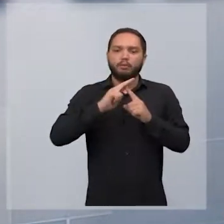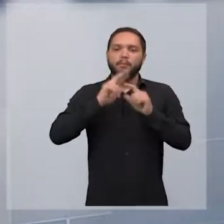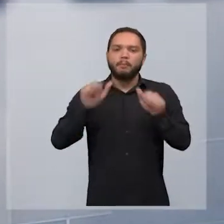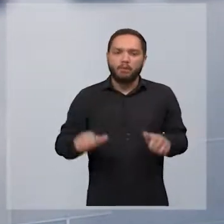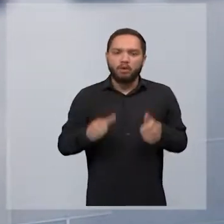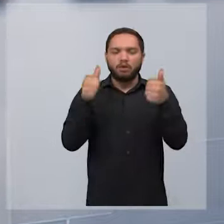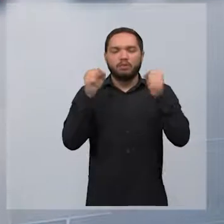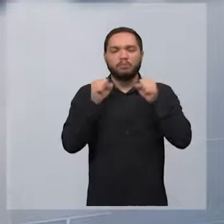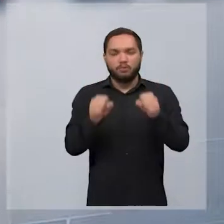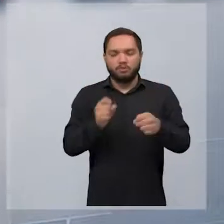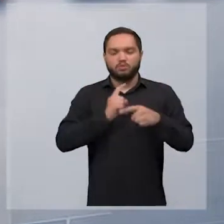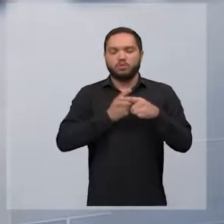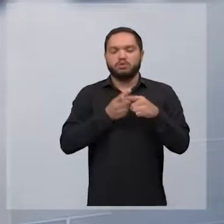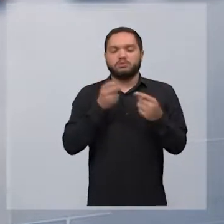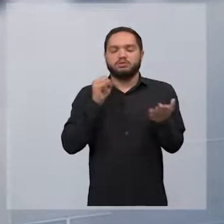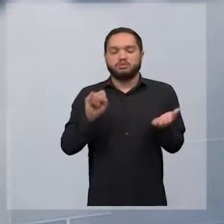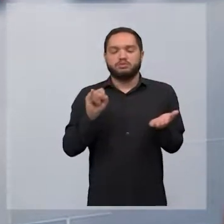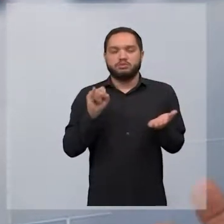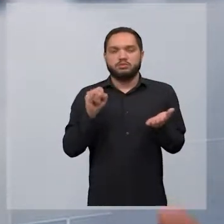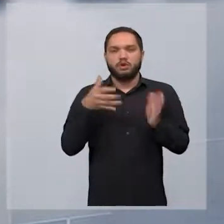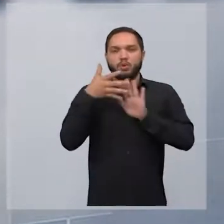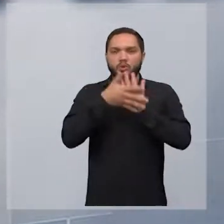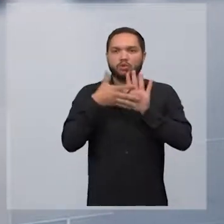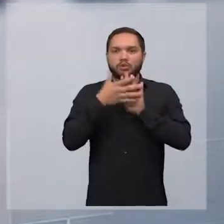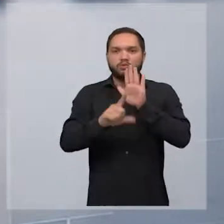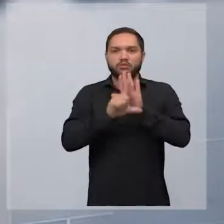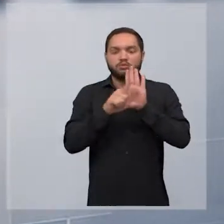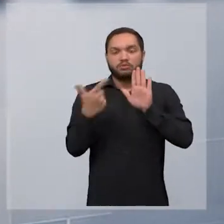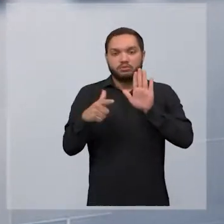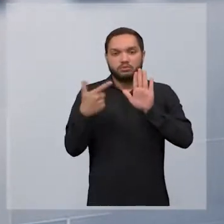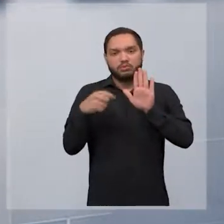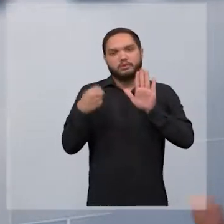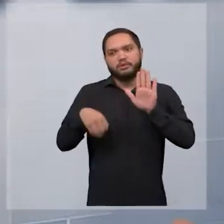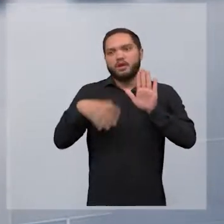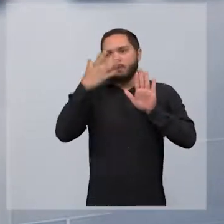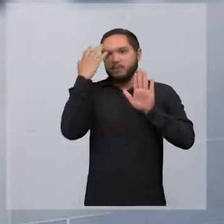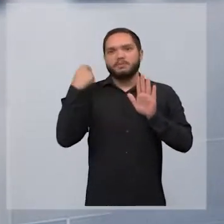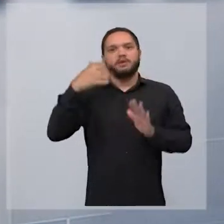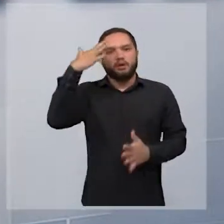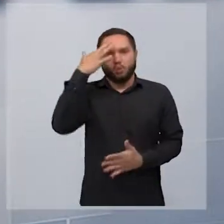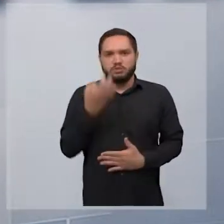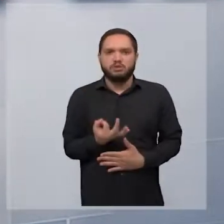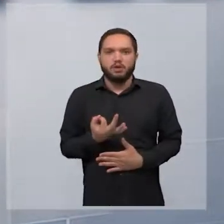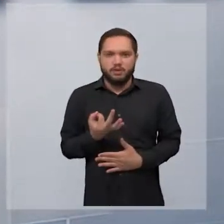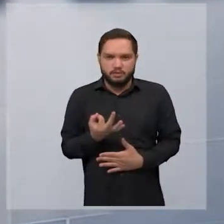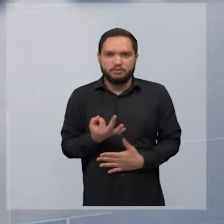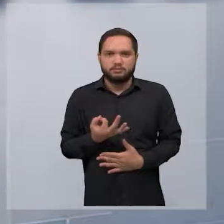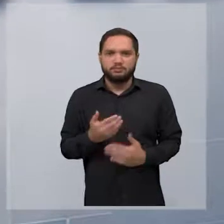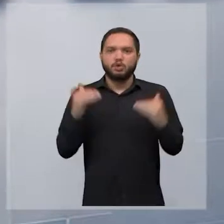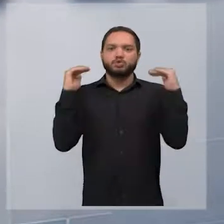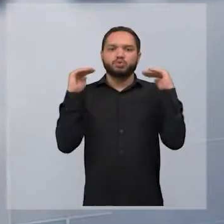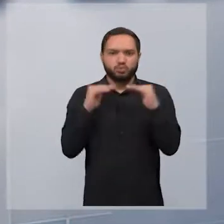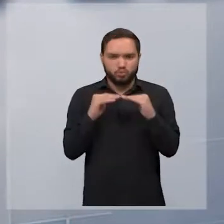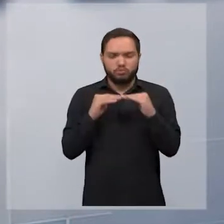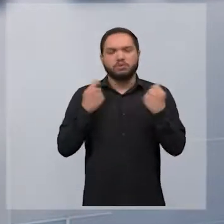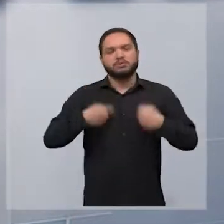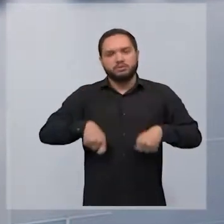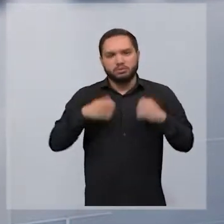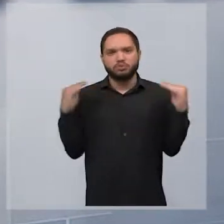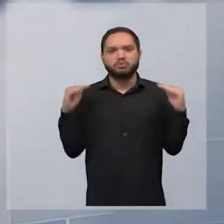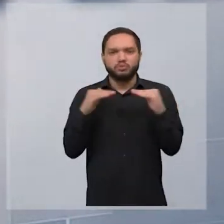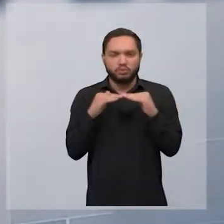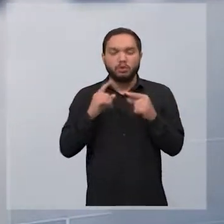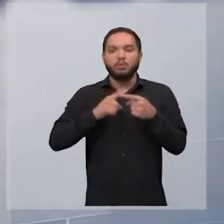há no texto da lei, se espera o bom senso, a justeza, né? A justeza para que a lei